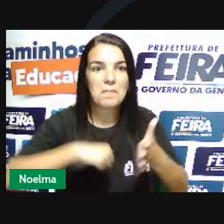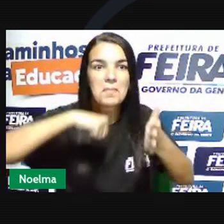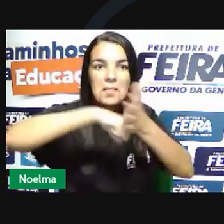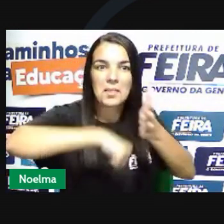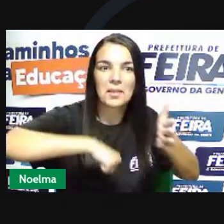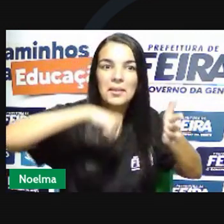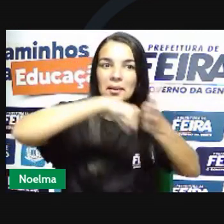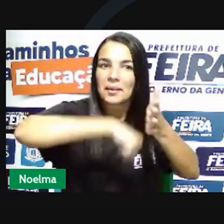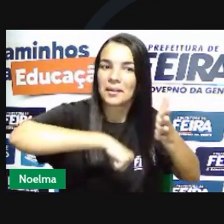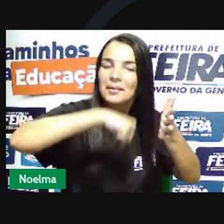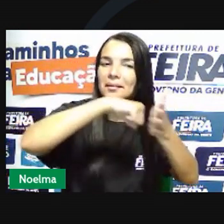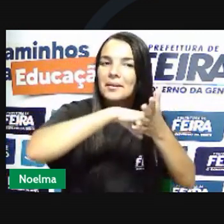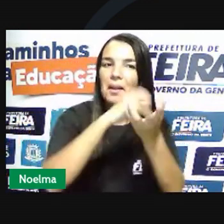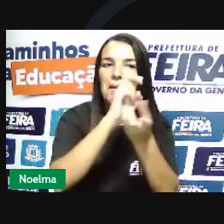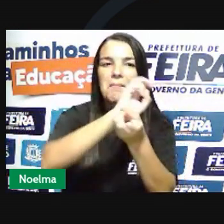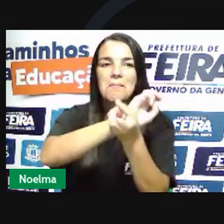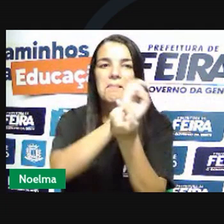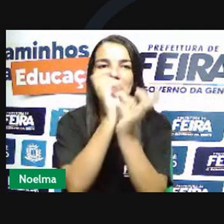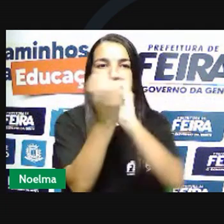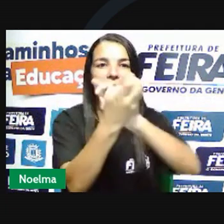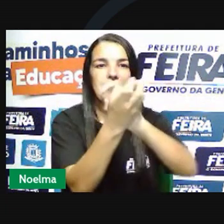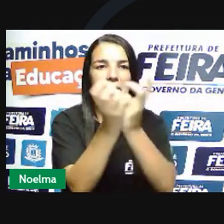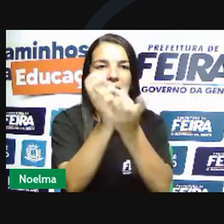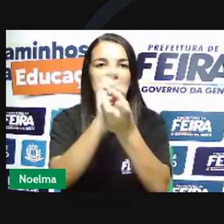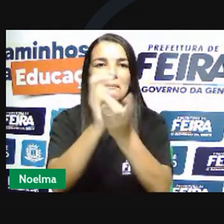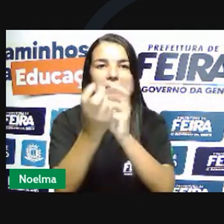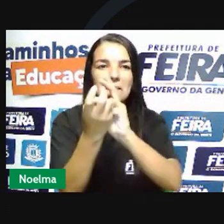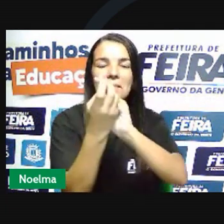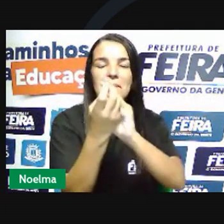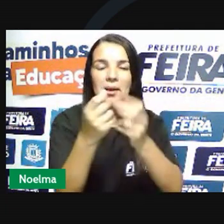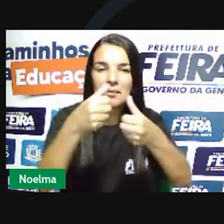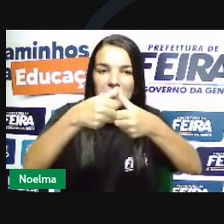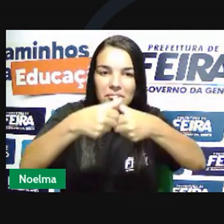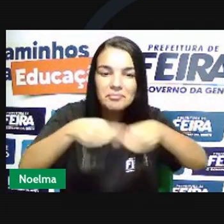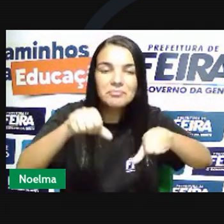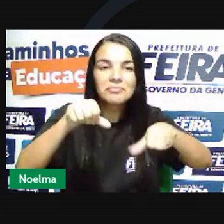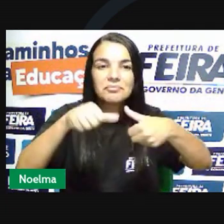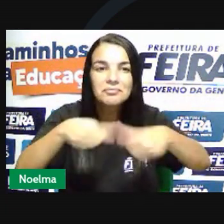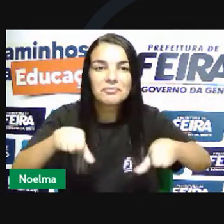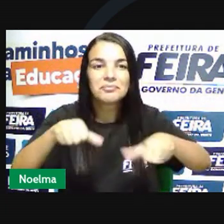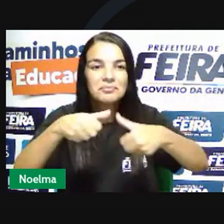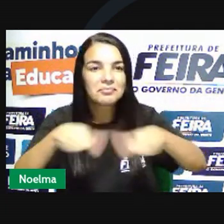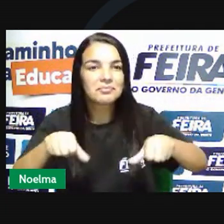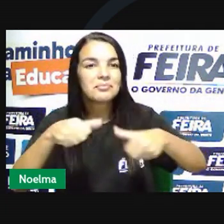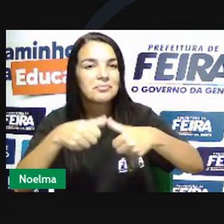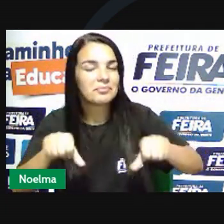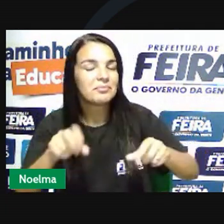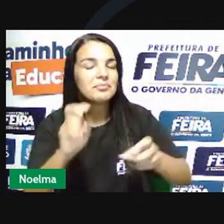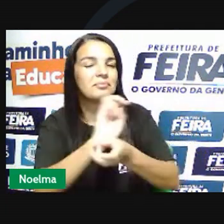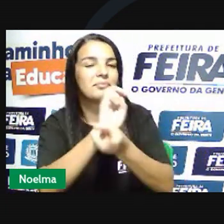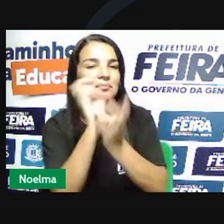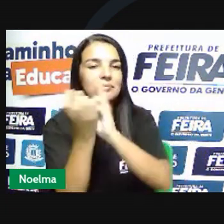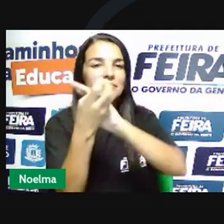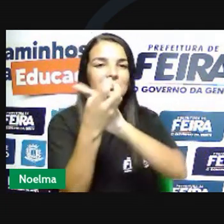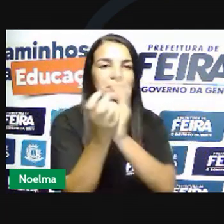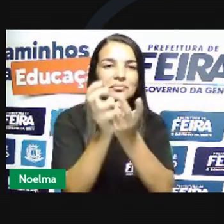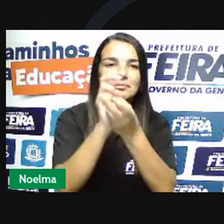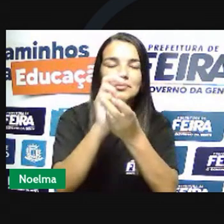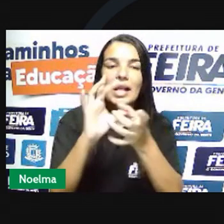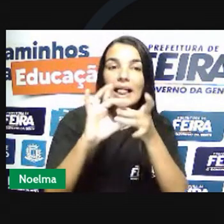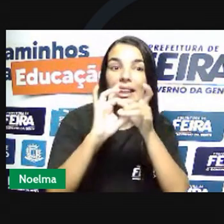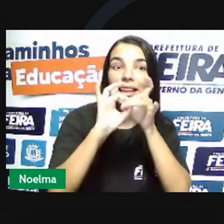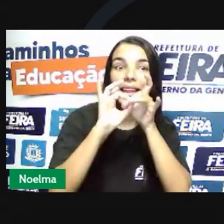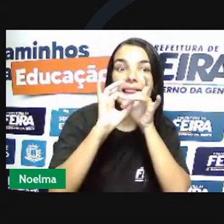Já mandei chamar, João de Deus pra jogar. Já mandei chamar, ô capoeira